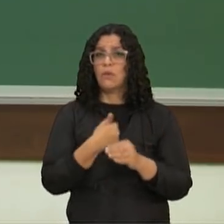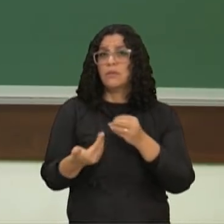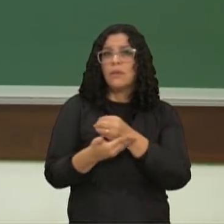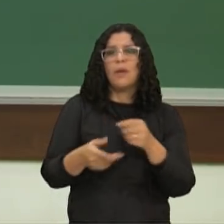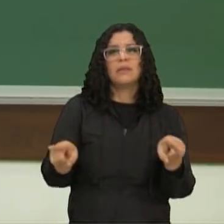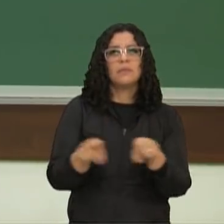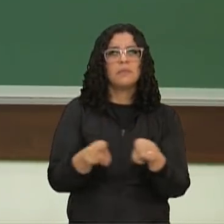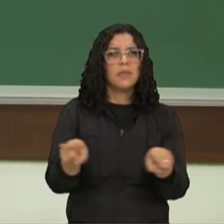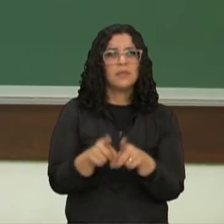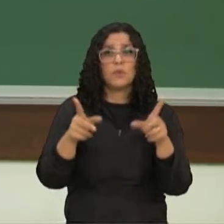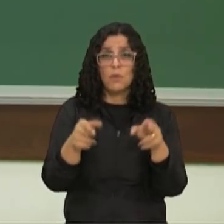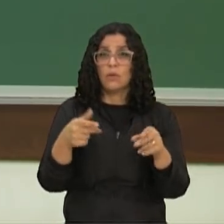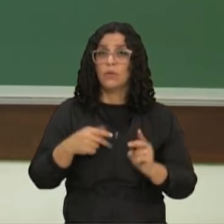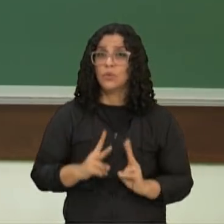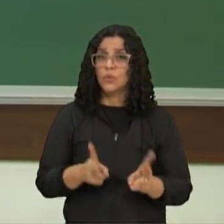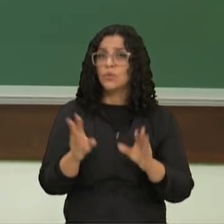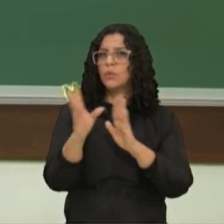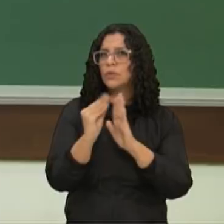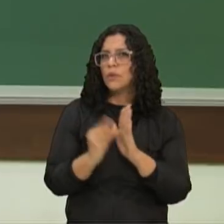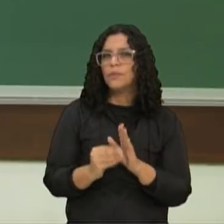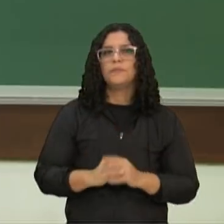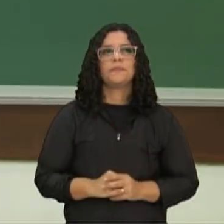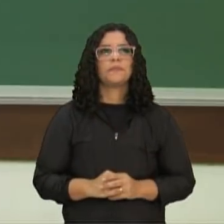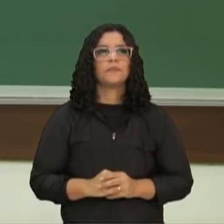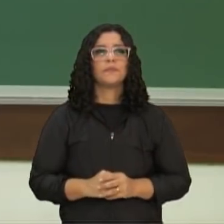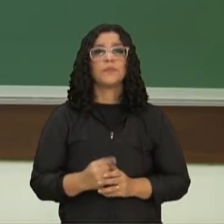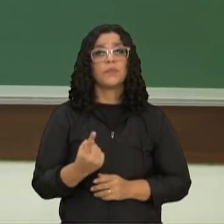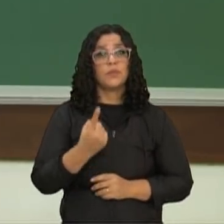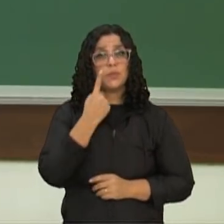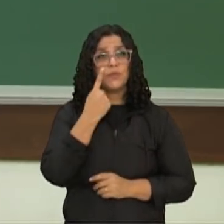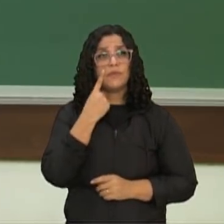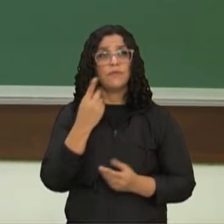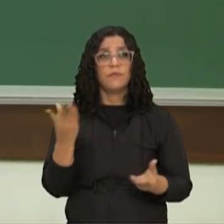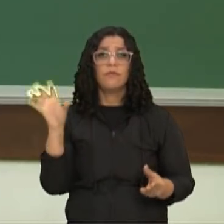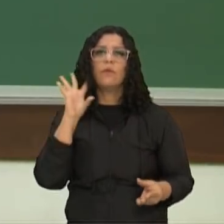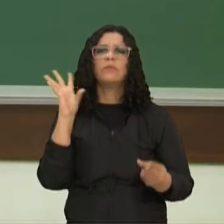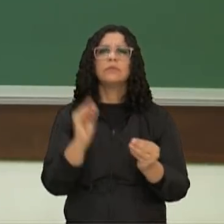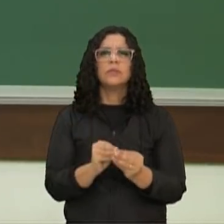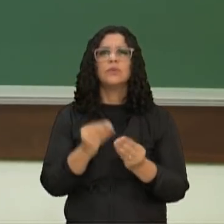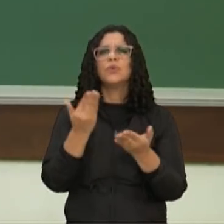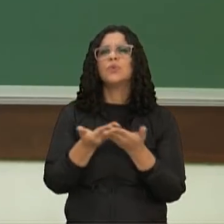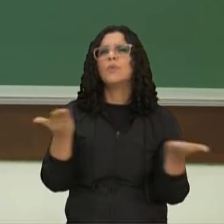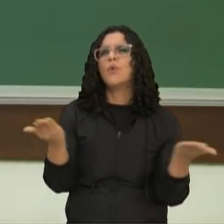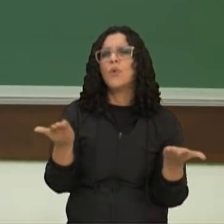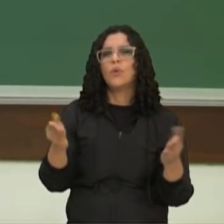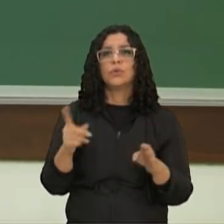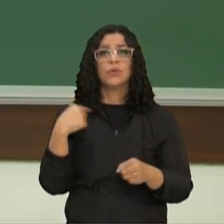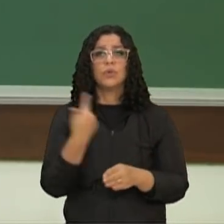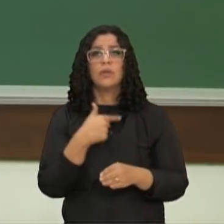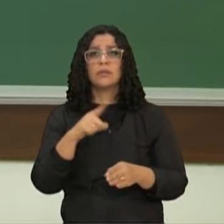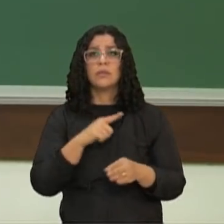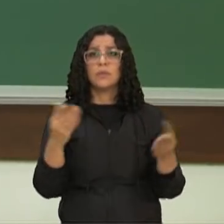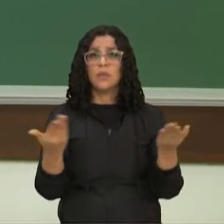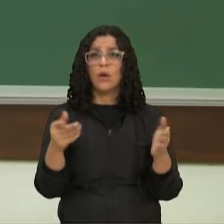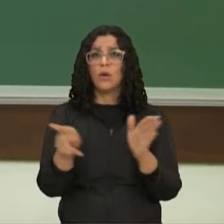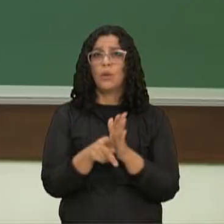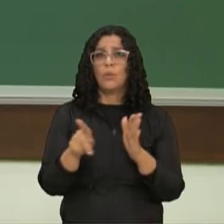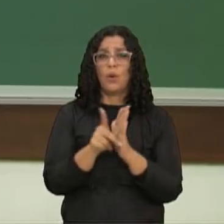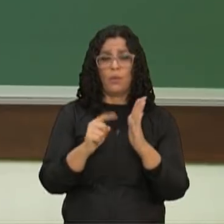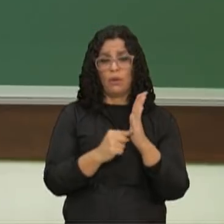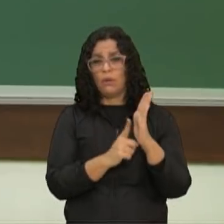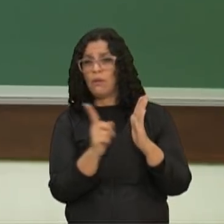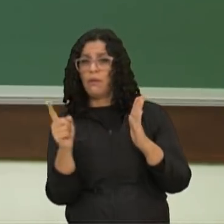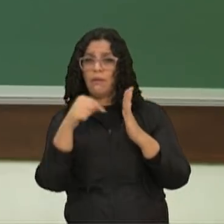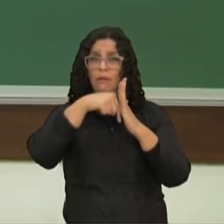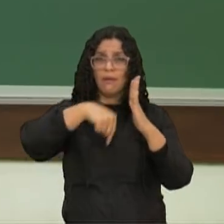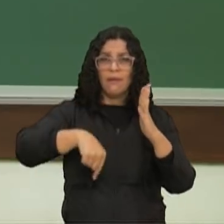estar trabalhando. Avançando aqui então, vamos ver ali, retomando o que vimos ao longo dessa aula, temos ali o índice de